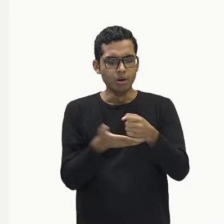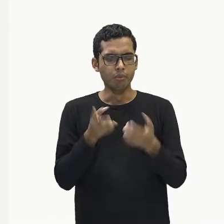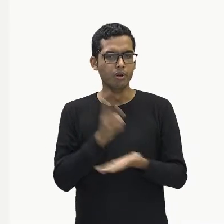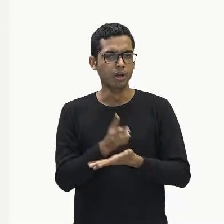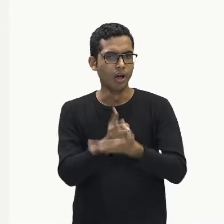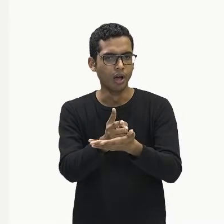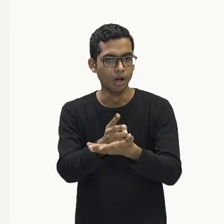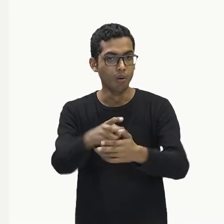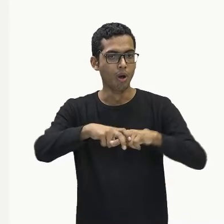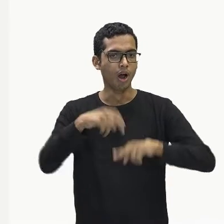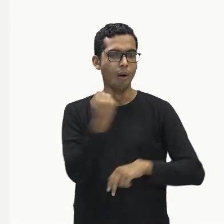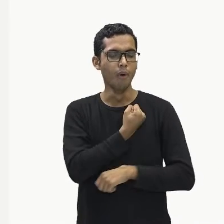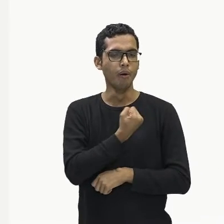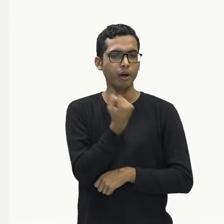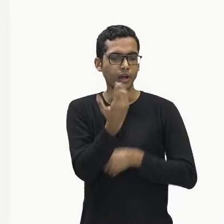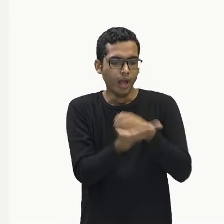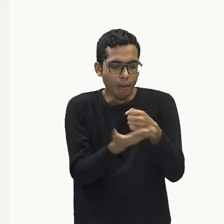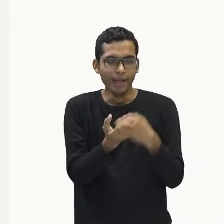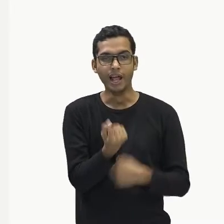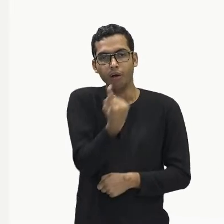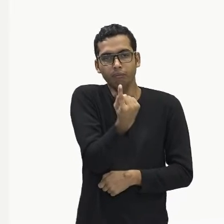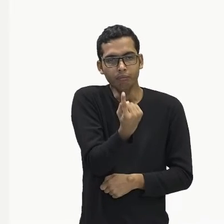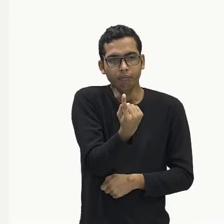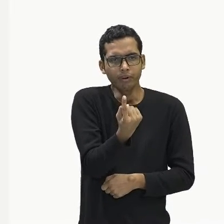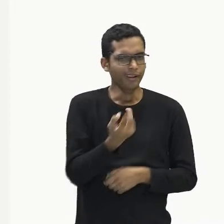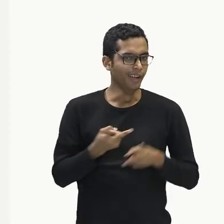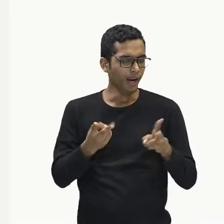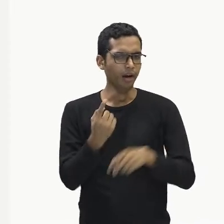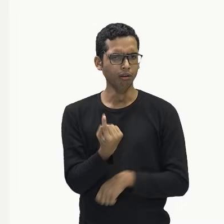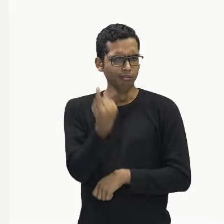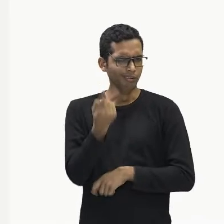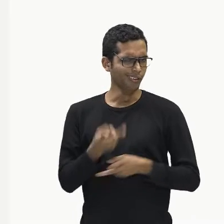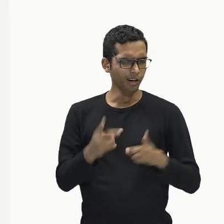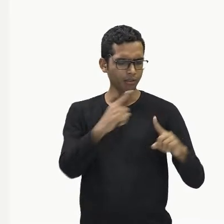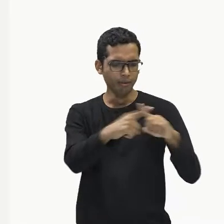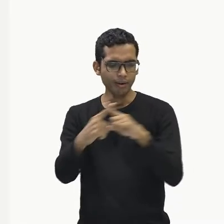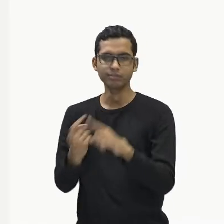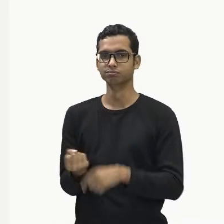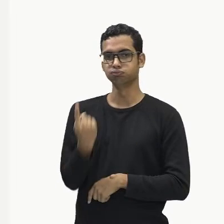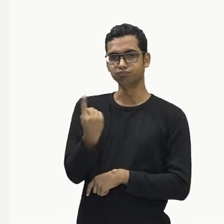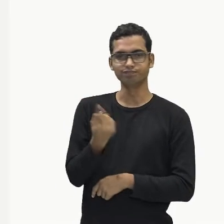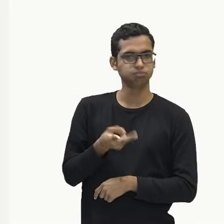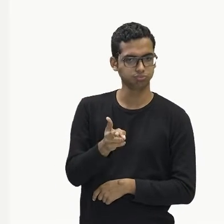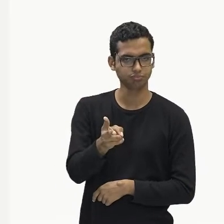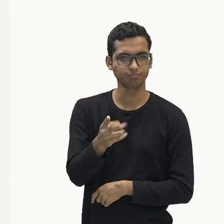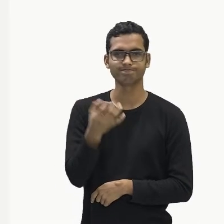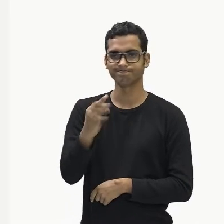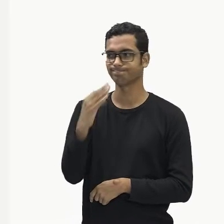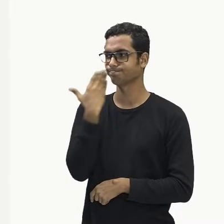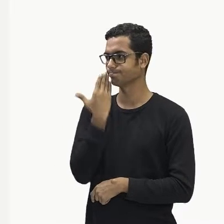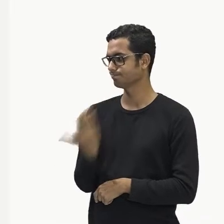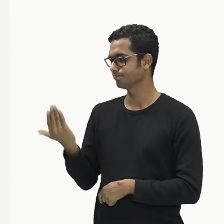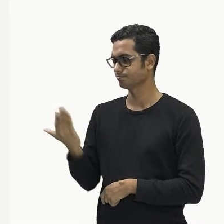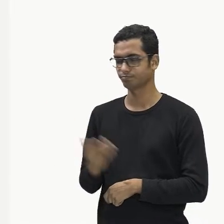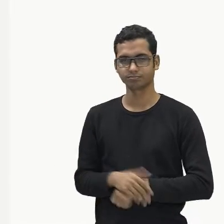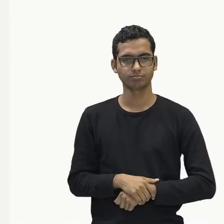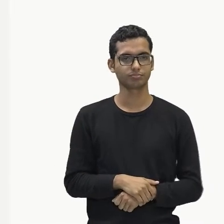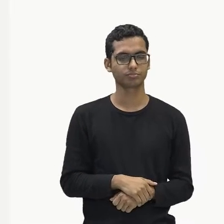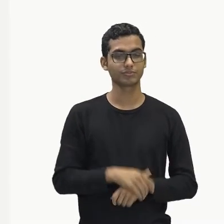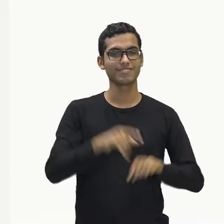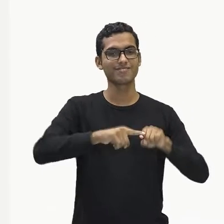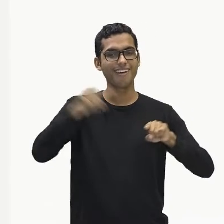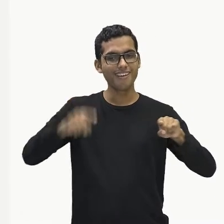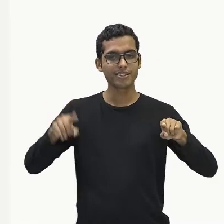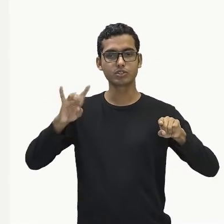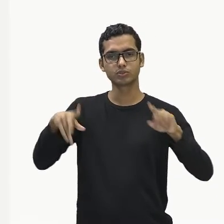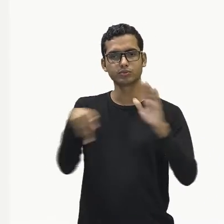sempre vai ser 1. Quem vem aí variando, ó, serão os expoentes. Então,